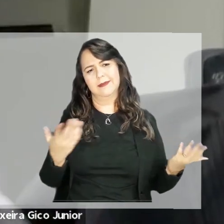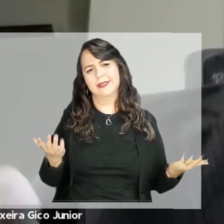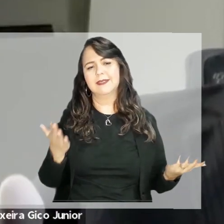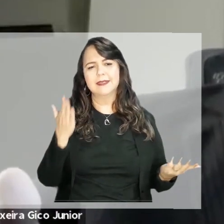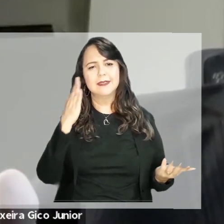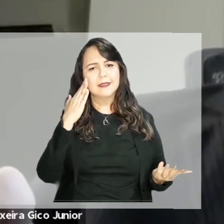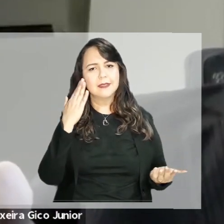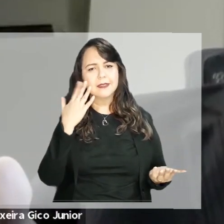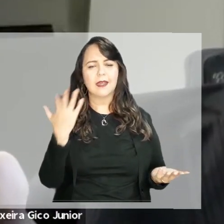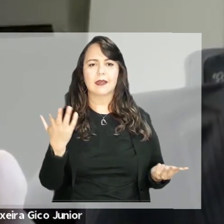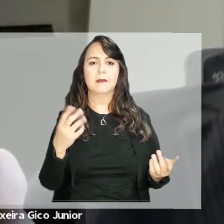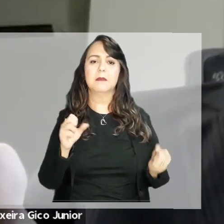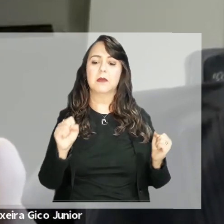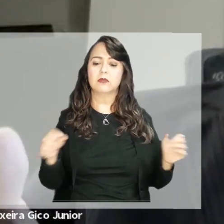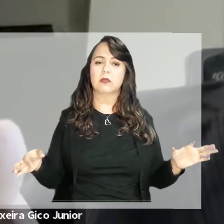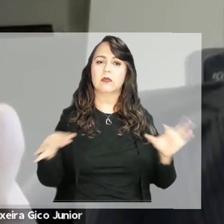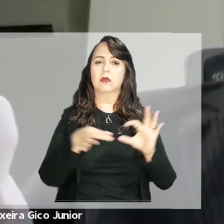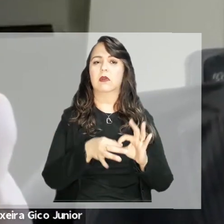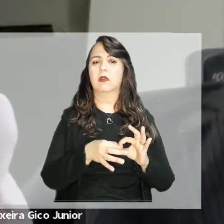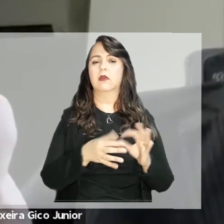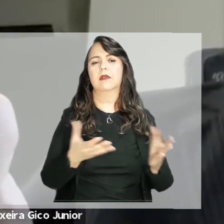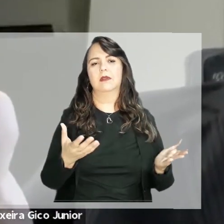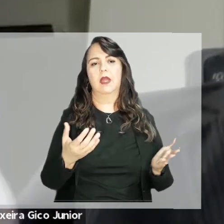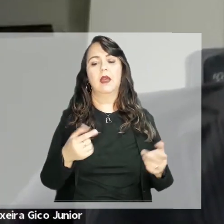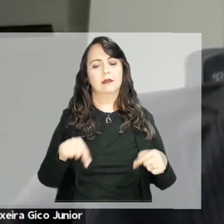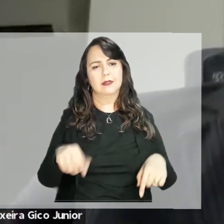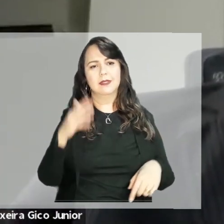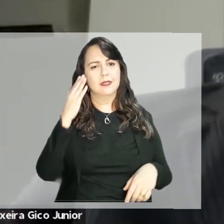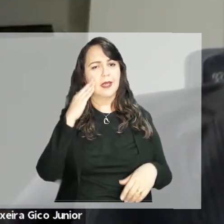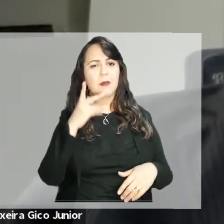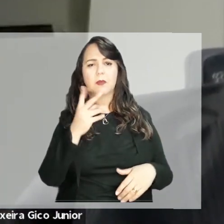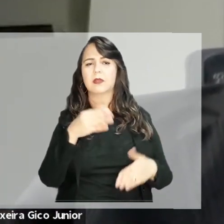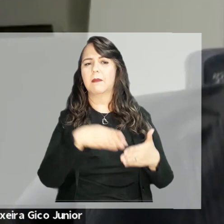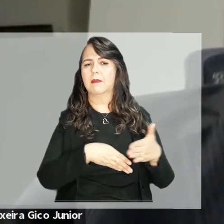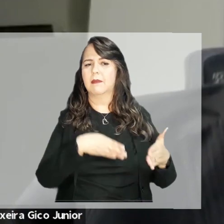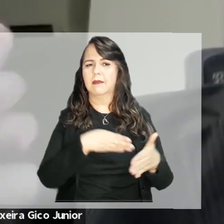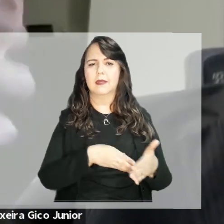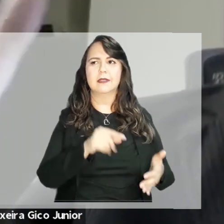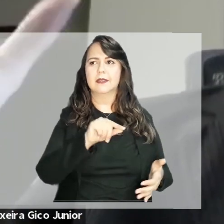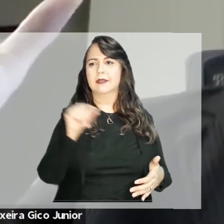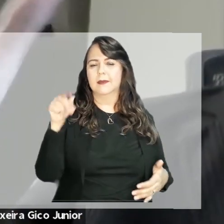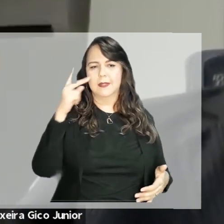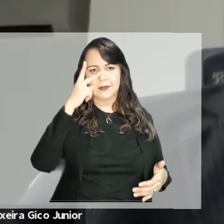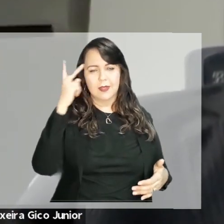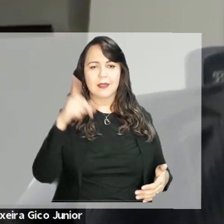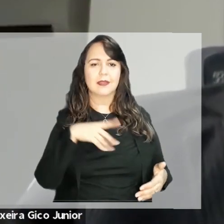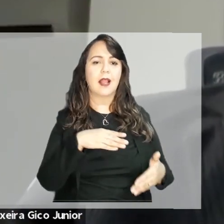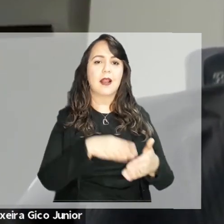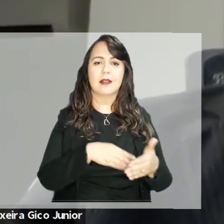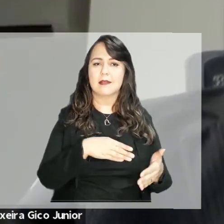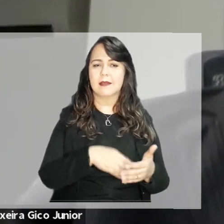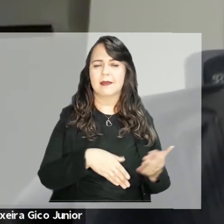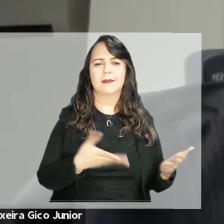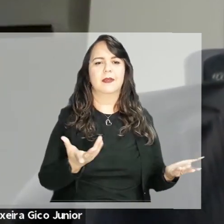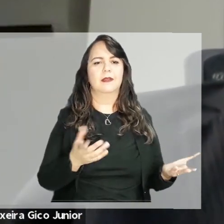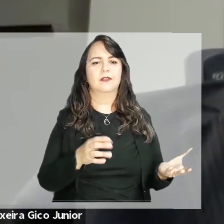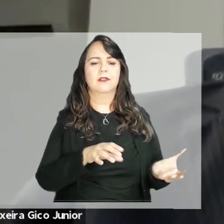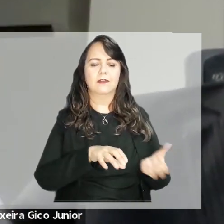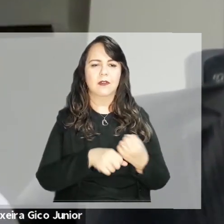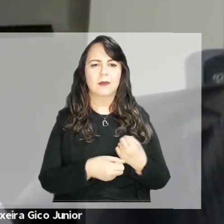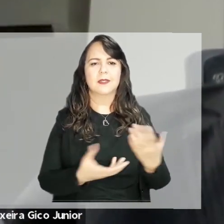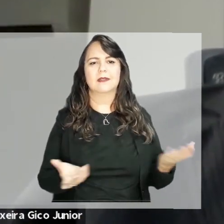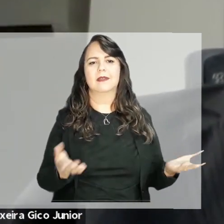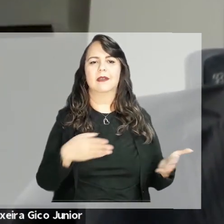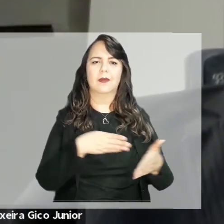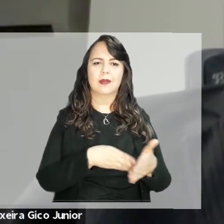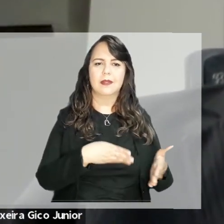mundo é o que o mundo é. Então, as pessoas já têm limitações cognitivas, as pessoas já têm limitações de formação, e as pessoas